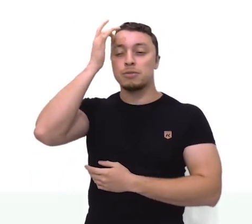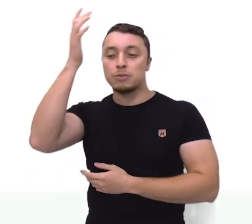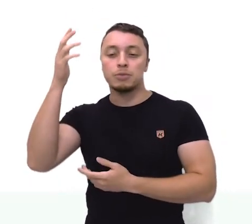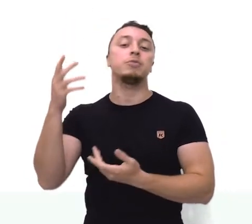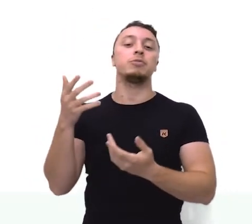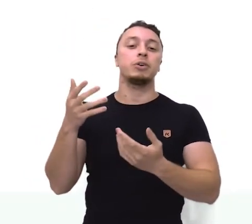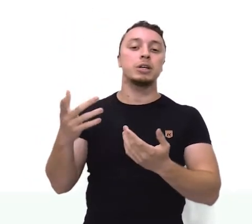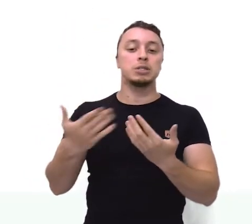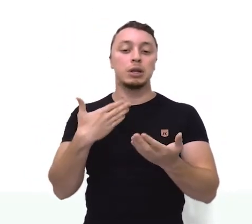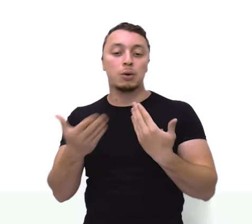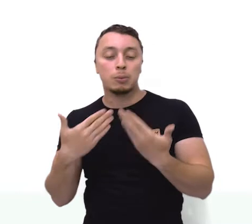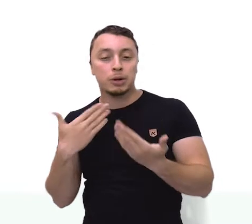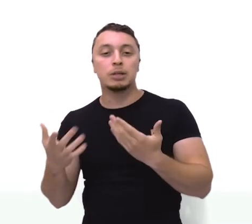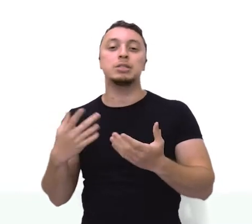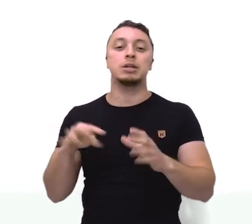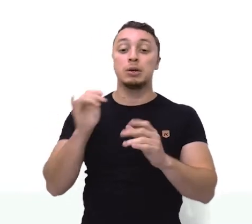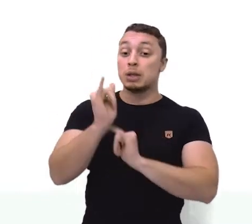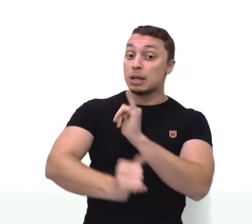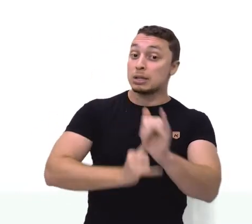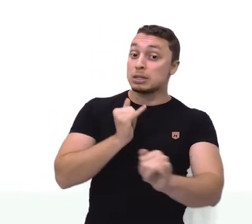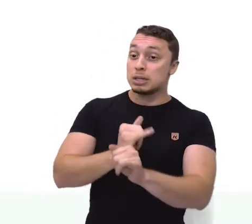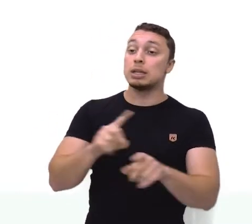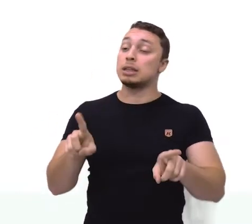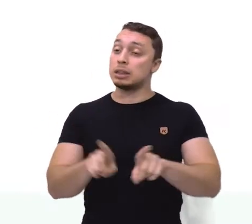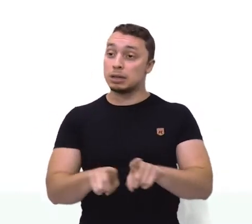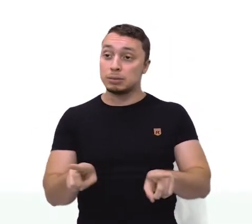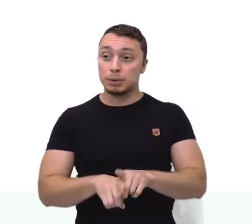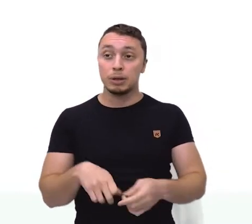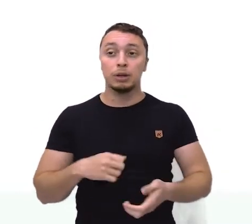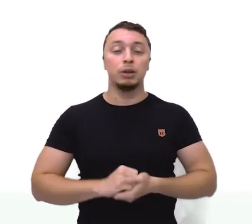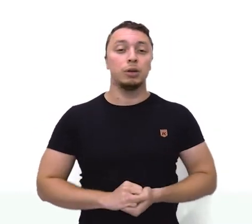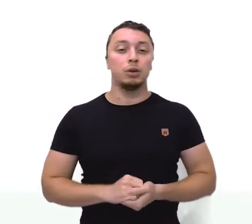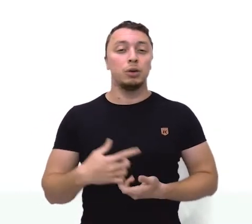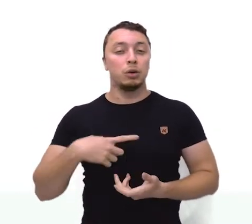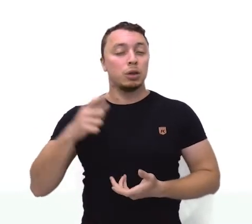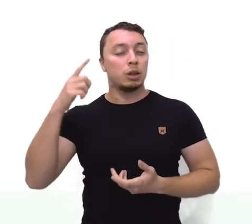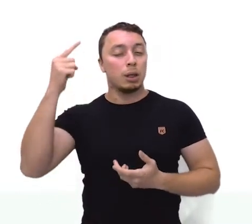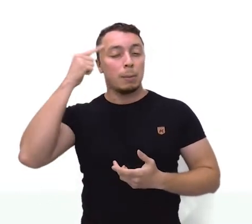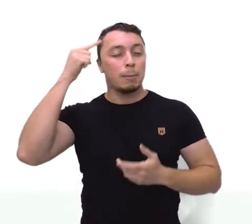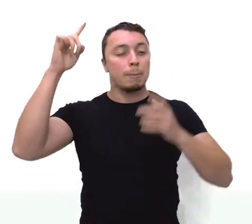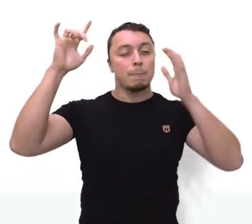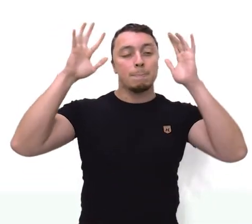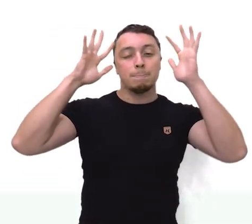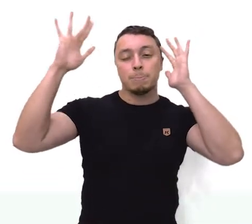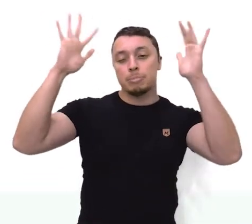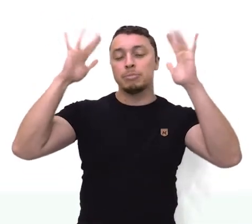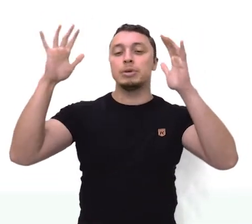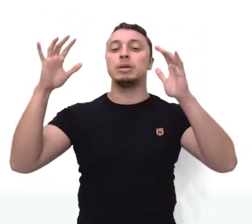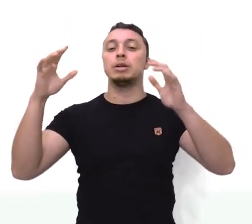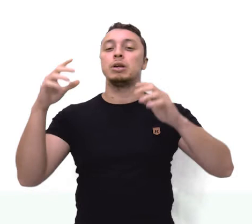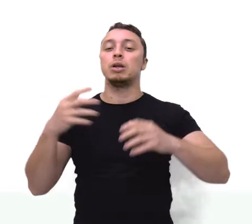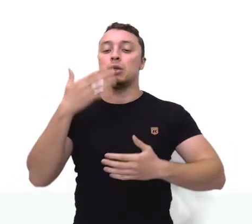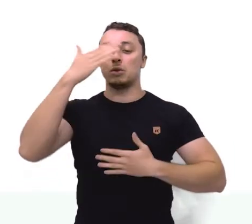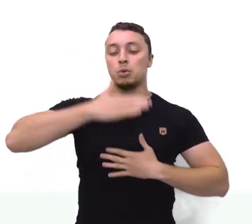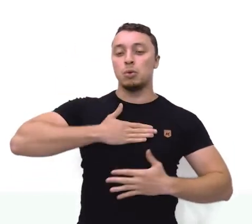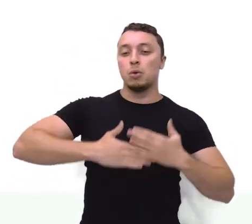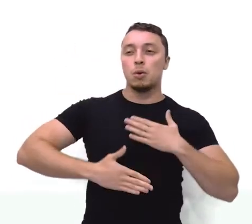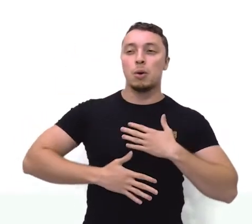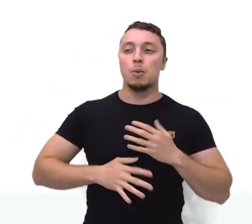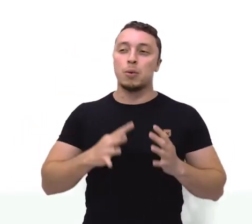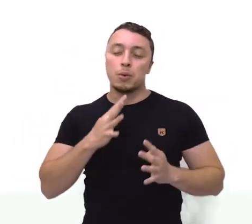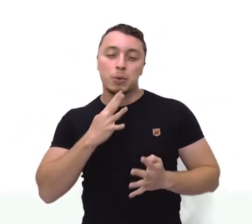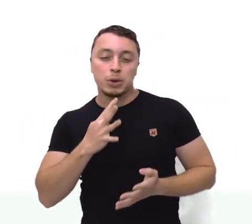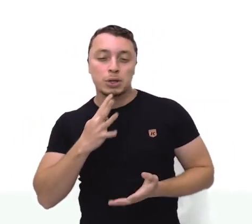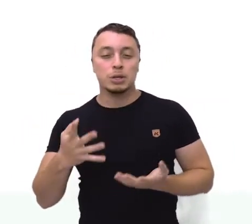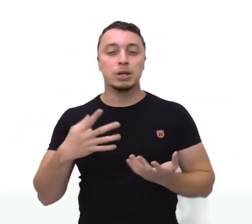linear na informática. O hipertexto se assemelha à forma como o cérebro humano processa o conhecimento,